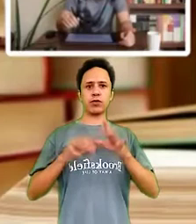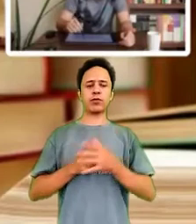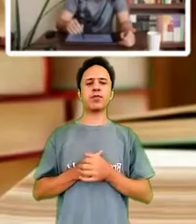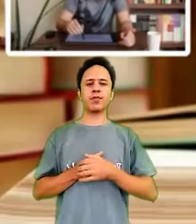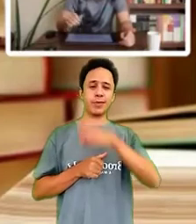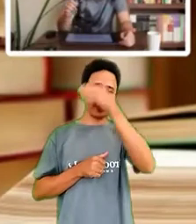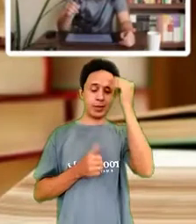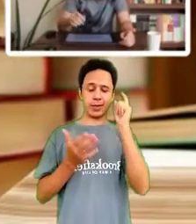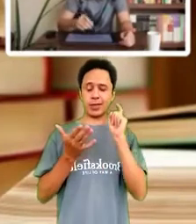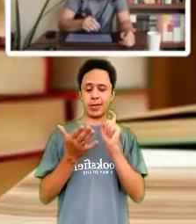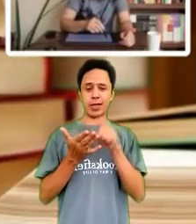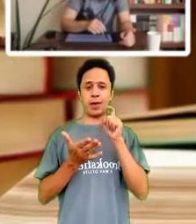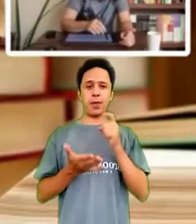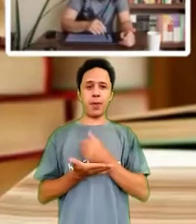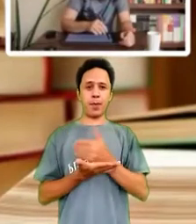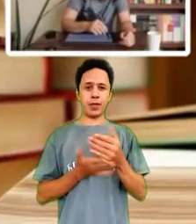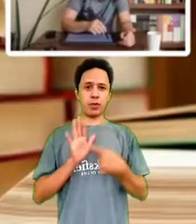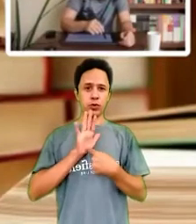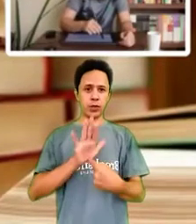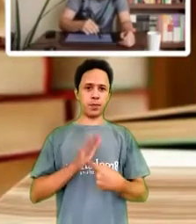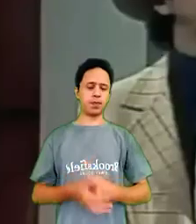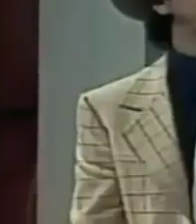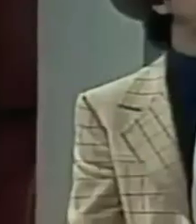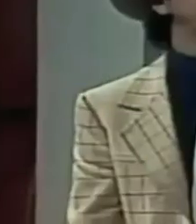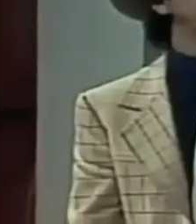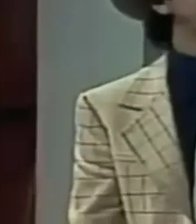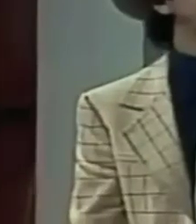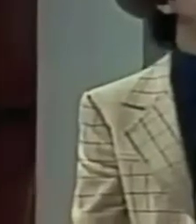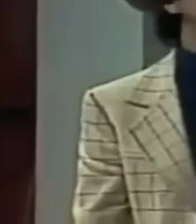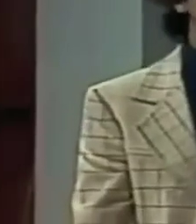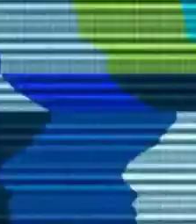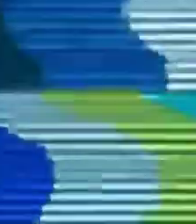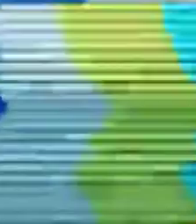específico. Esqueci de clicar aqui para começar a apontar.